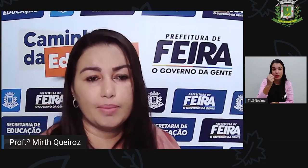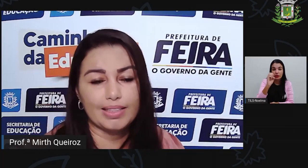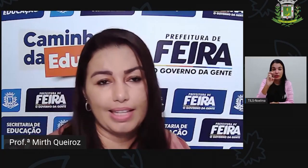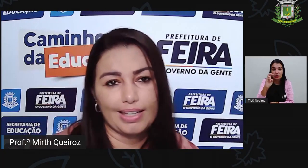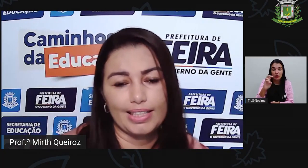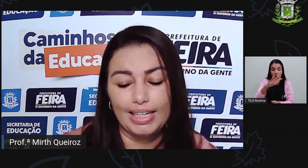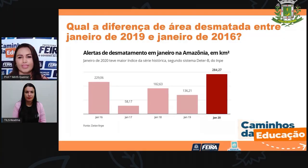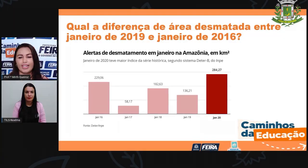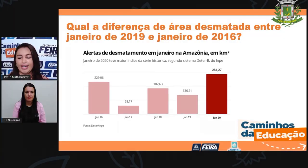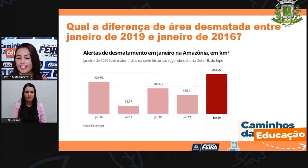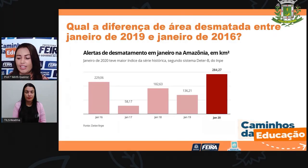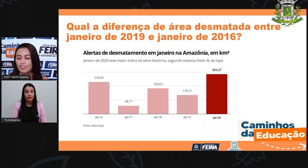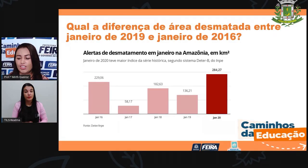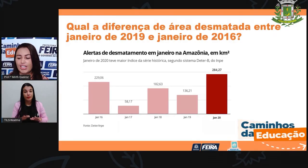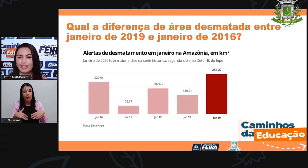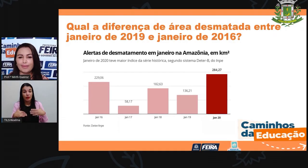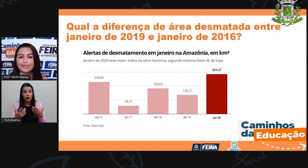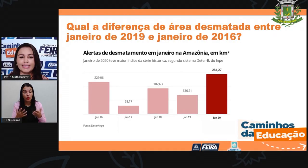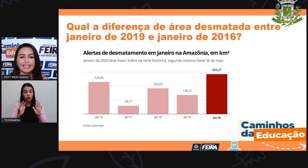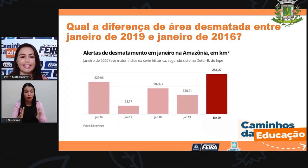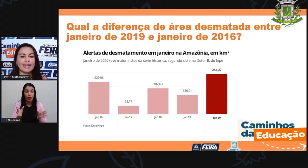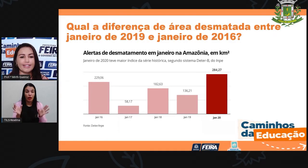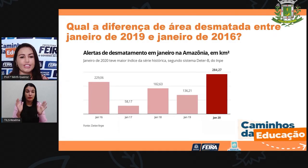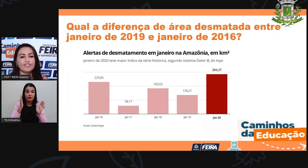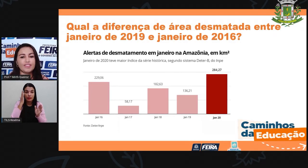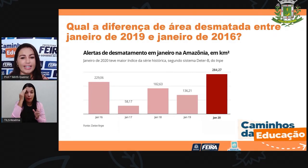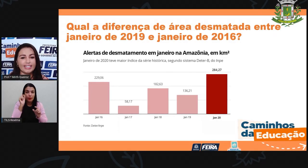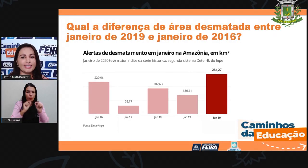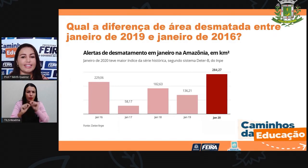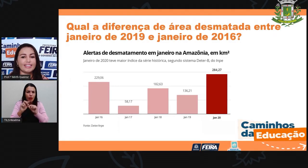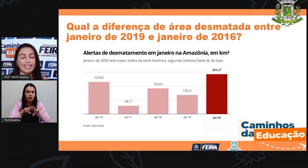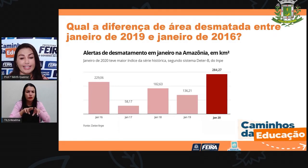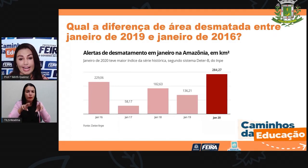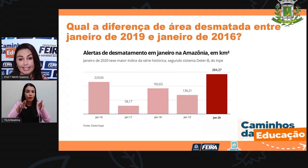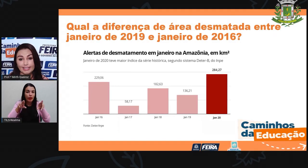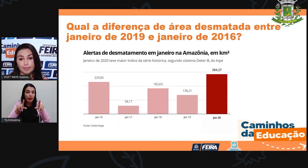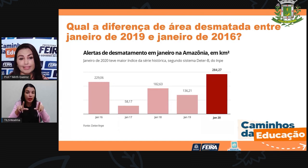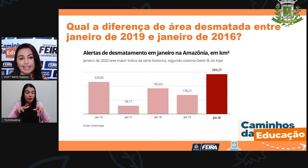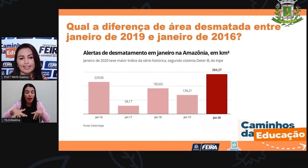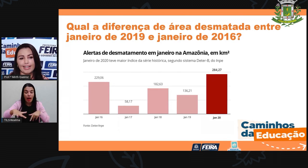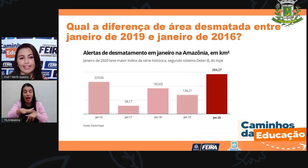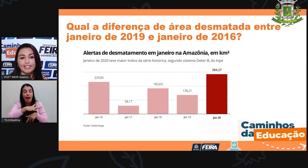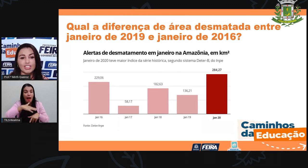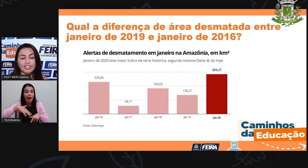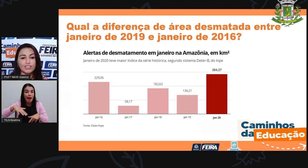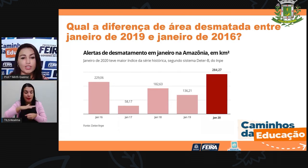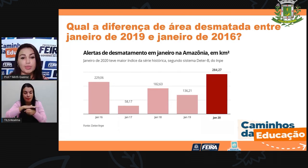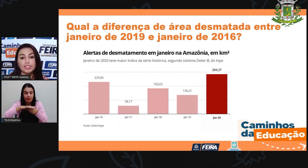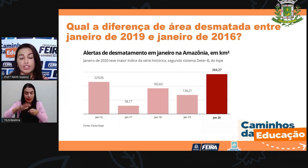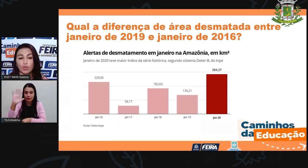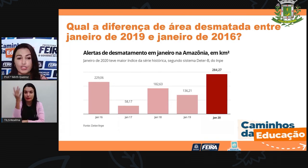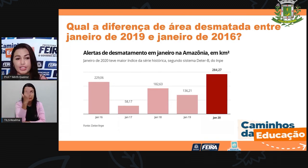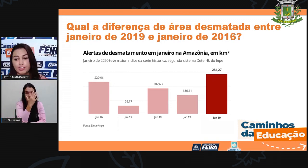área desmatada. Então, nós já temos aí que a diferença da área desmatada entre janeiro de 2019 e janeiro de